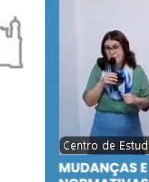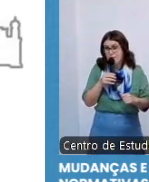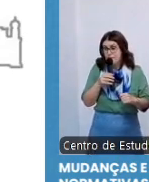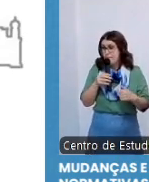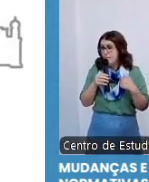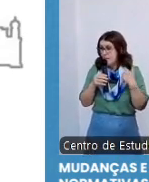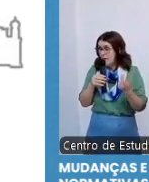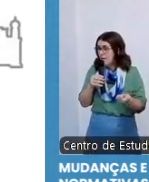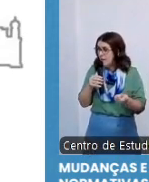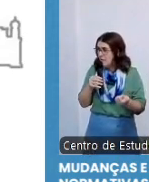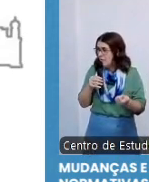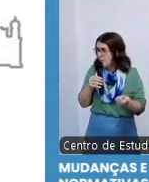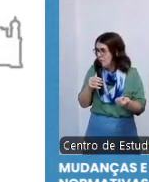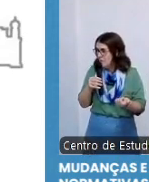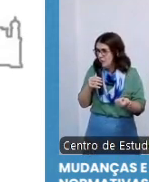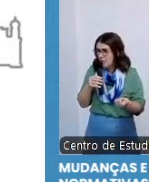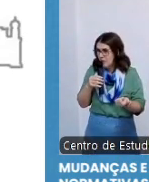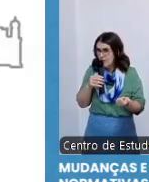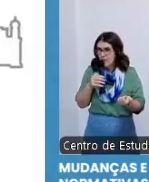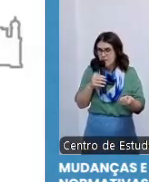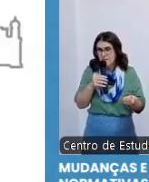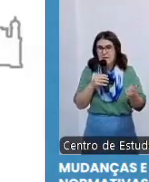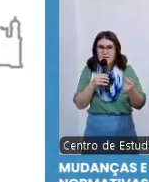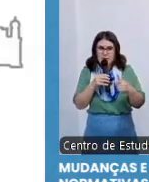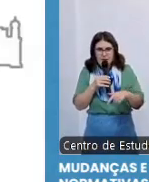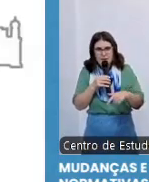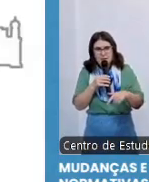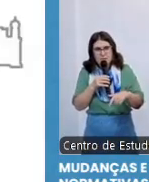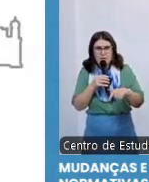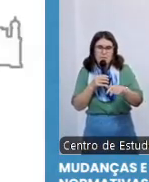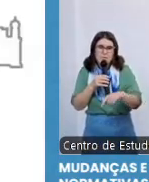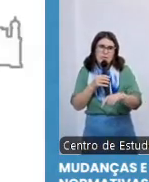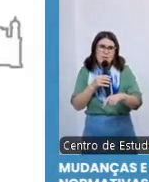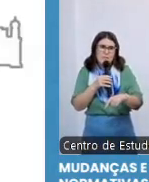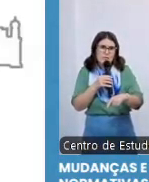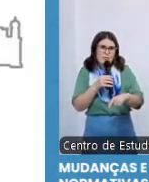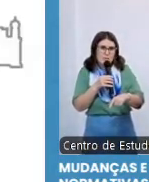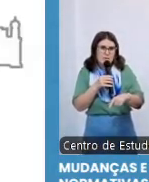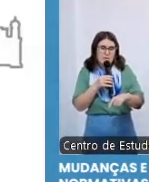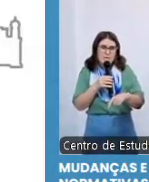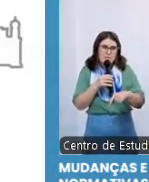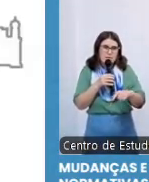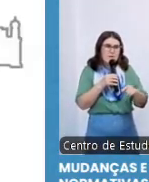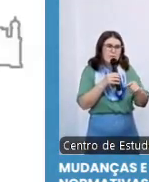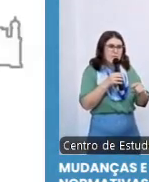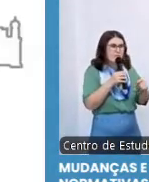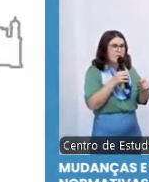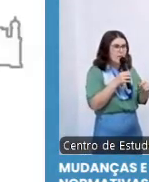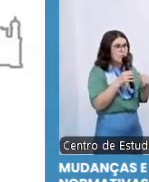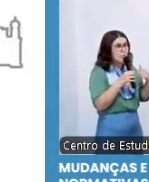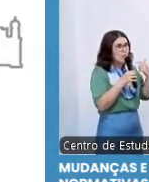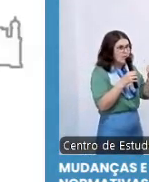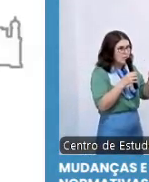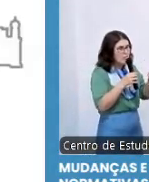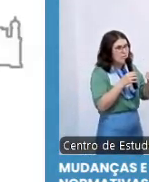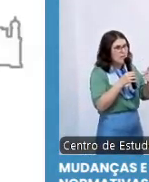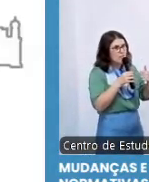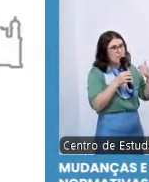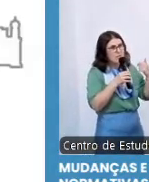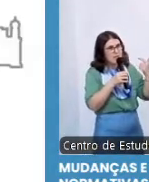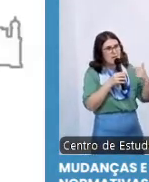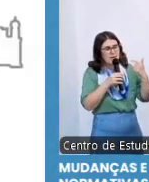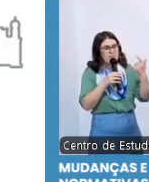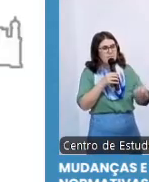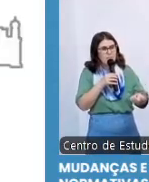Por quê? Tem algumas pessoas que às vezes trabalham dentro de equipe de pesquisa, mas não estão atuando